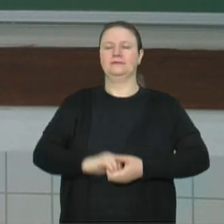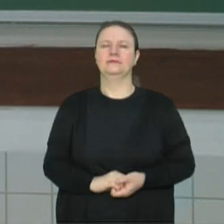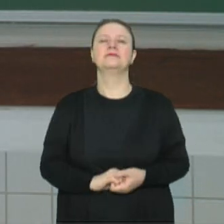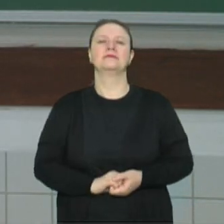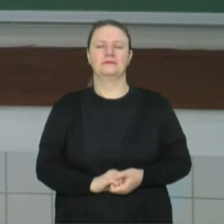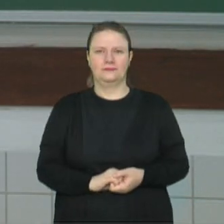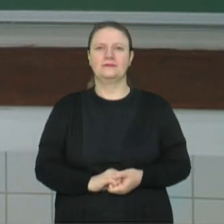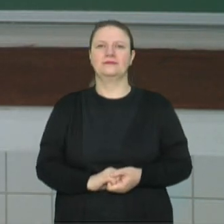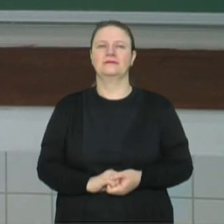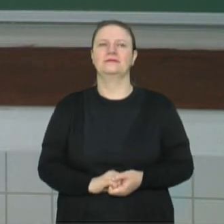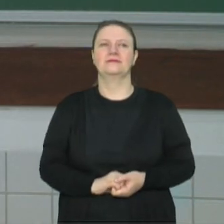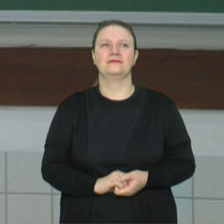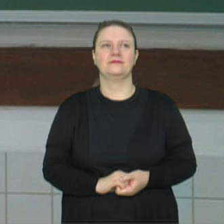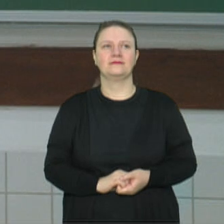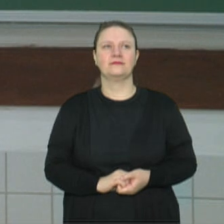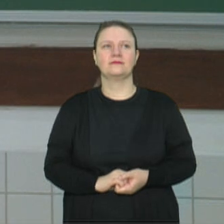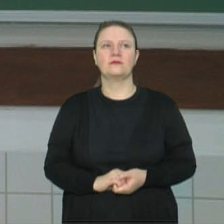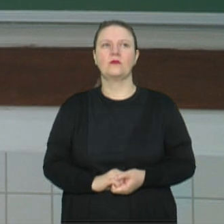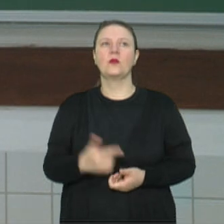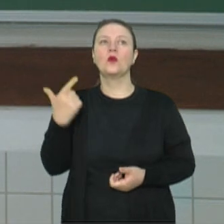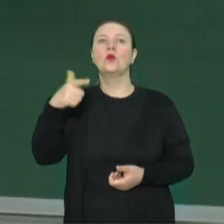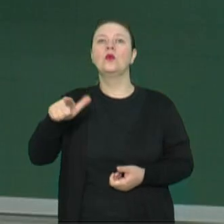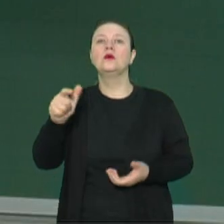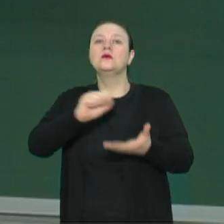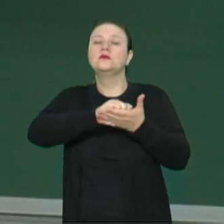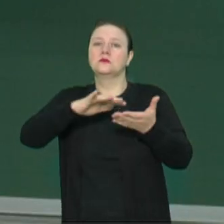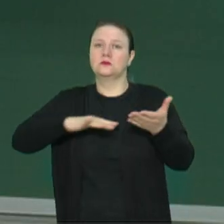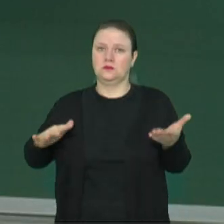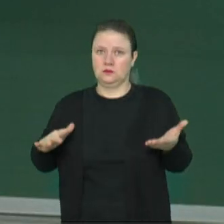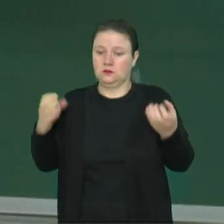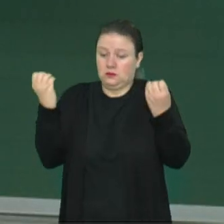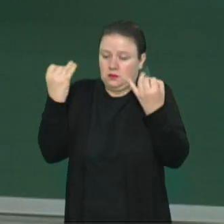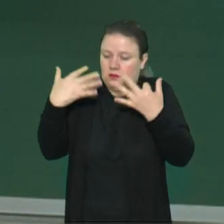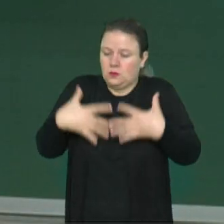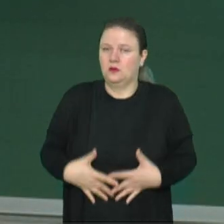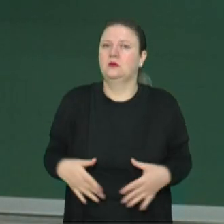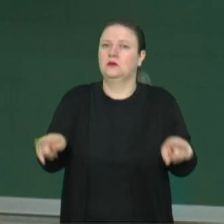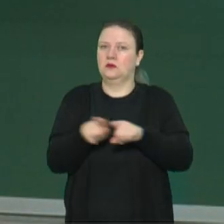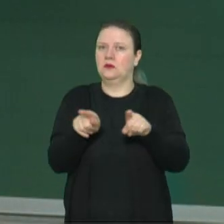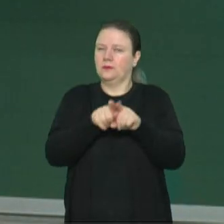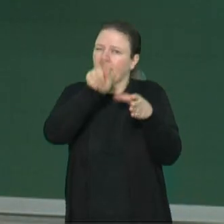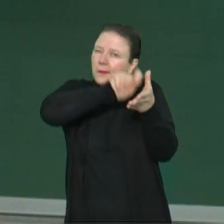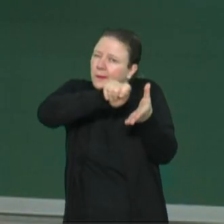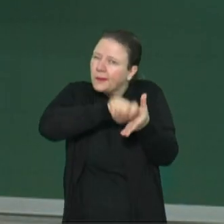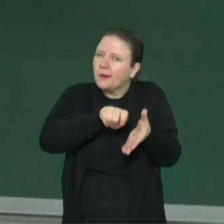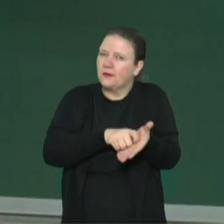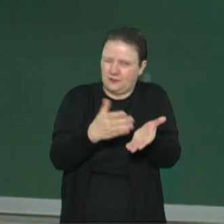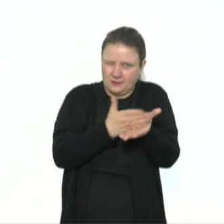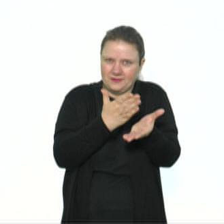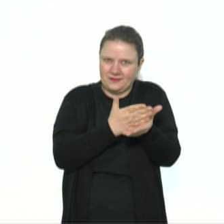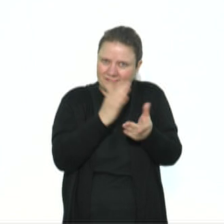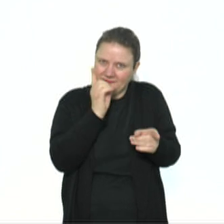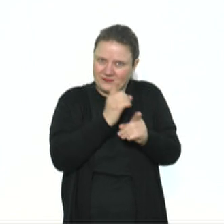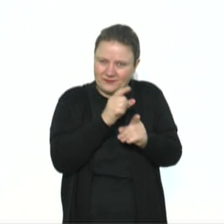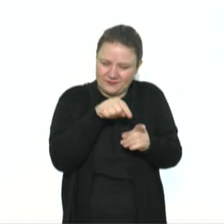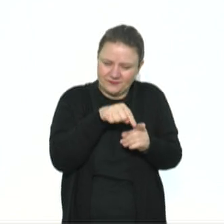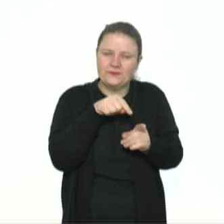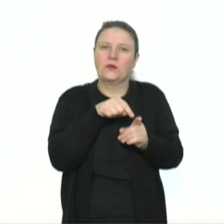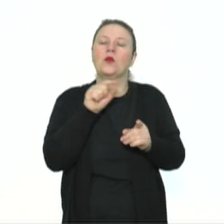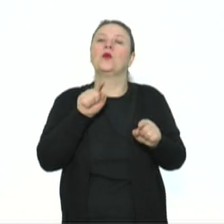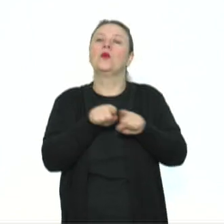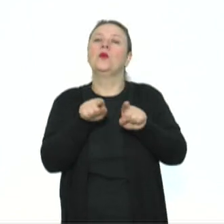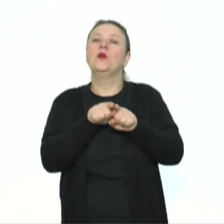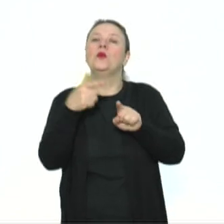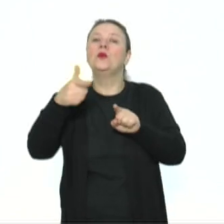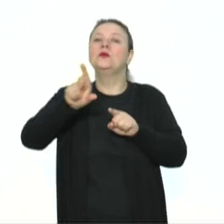as técnicas do jiu-jitsu. A outra atividade descritiva também faz as suas anotações, lá fala sobre o quê? Qual o outro nome que